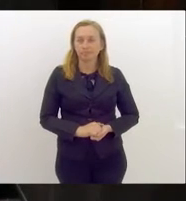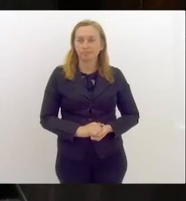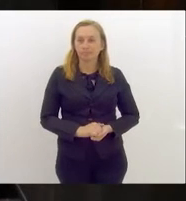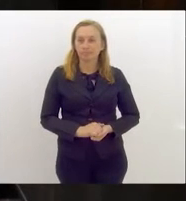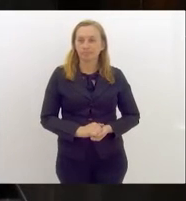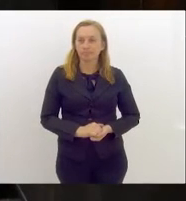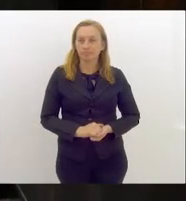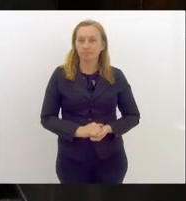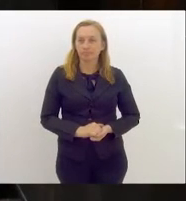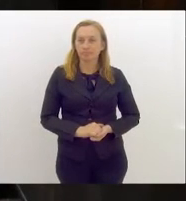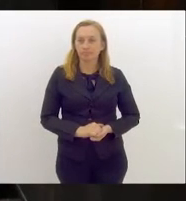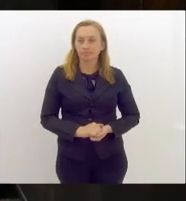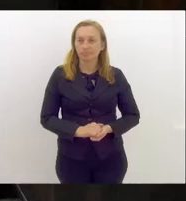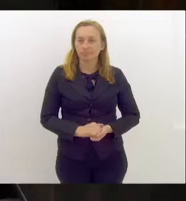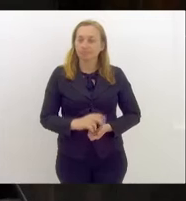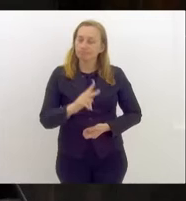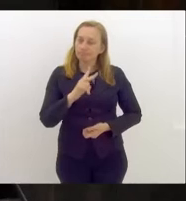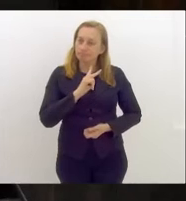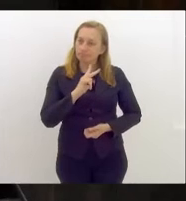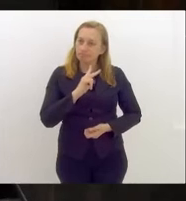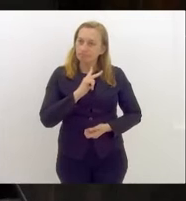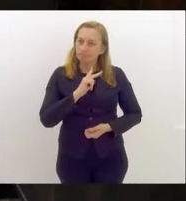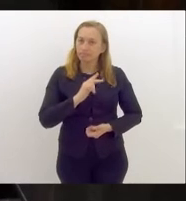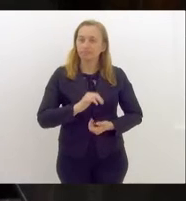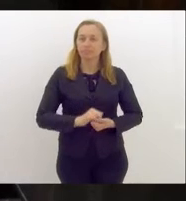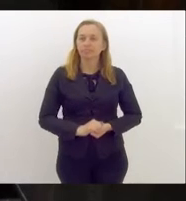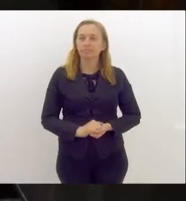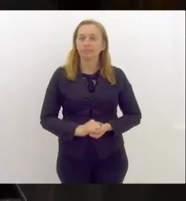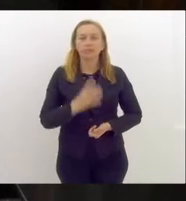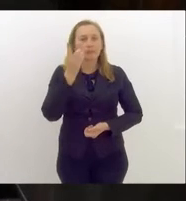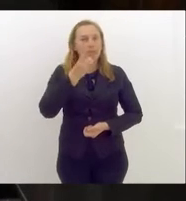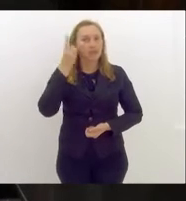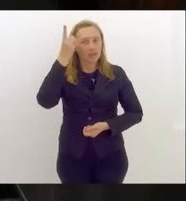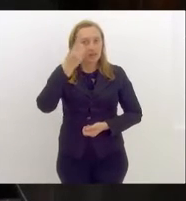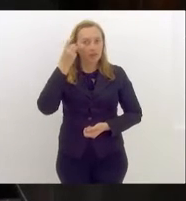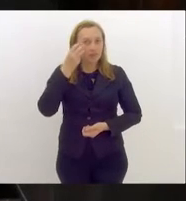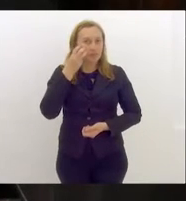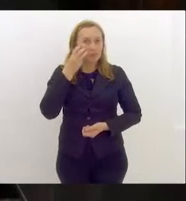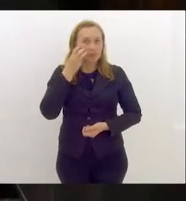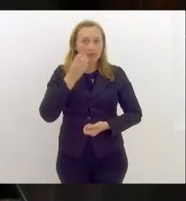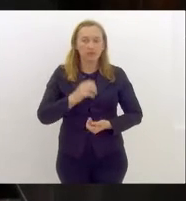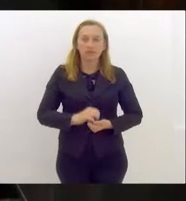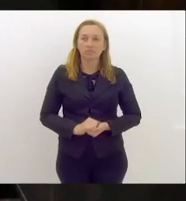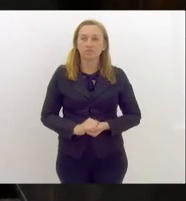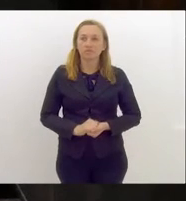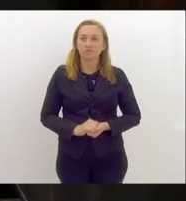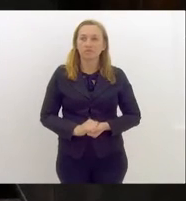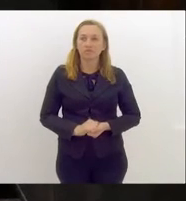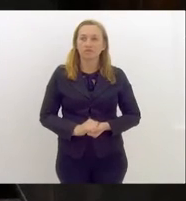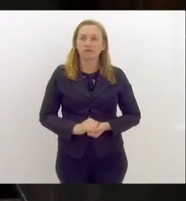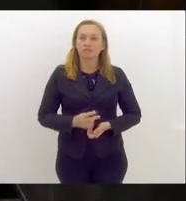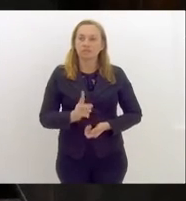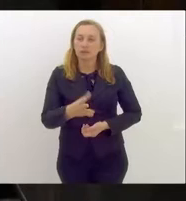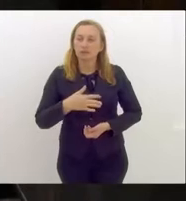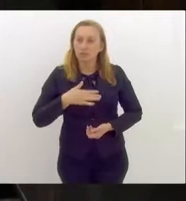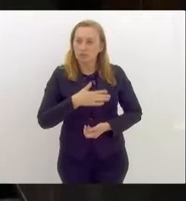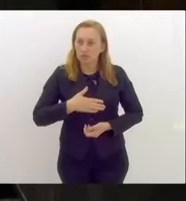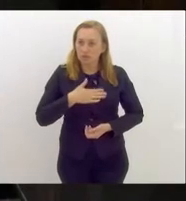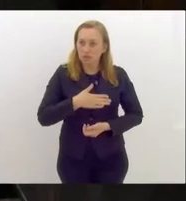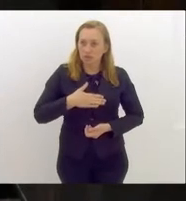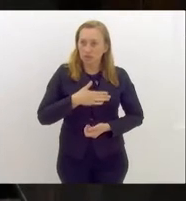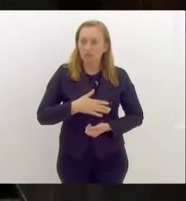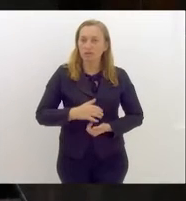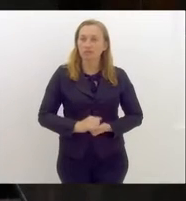e eu particularmente um deputado valdeck Eu sempre gostei muito